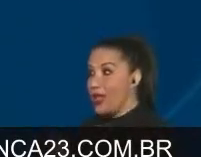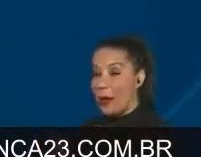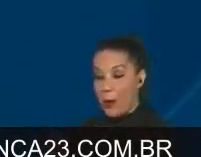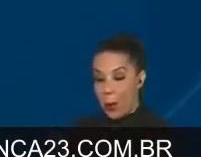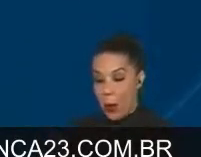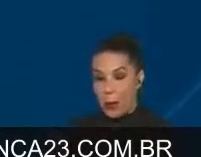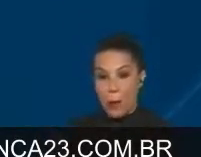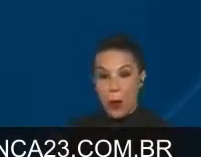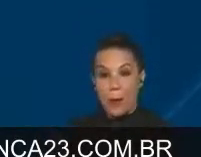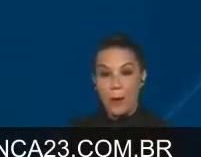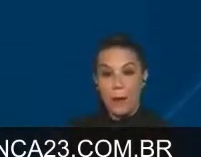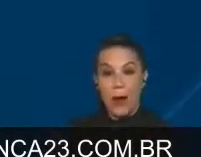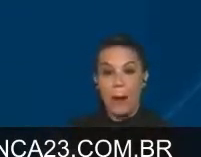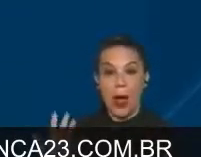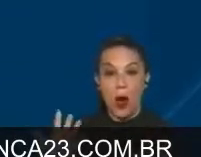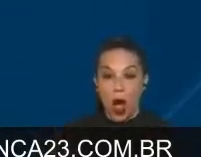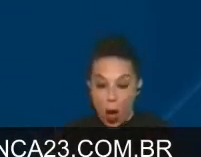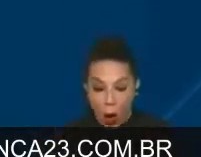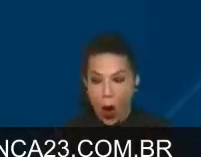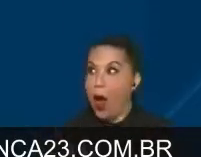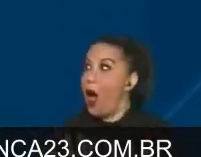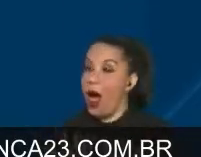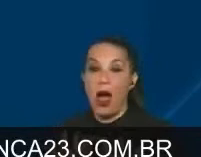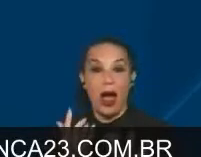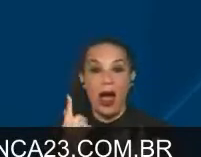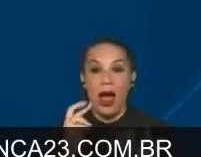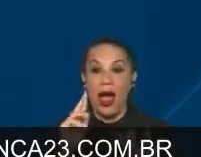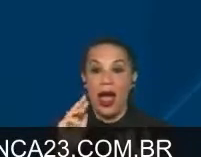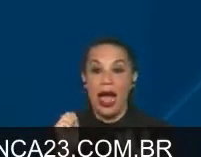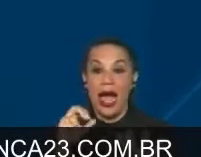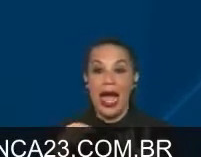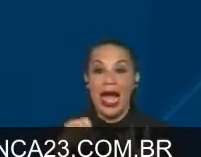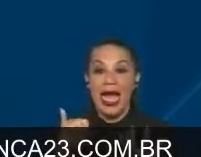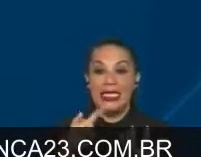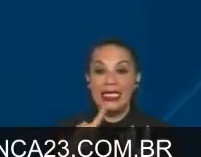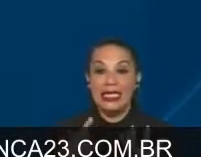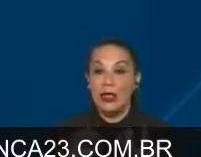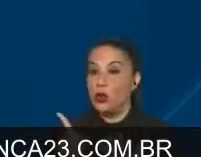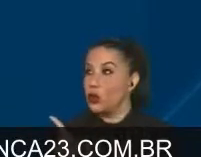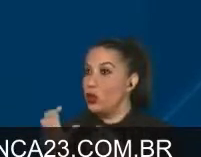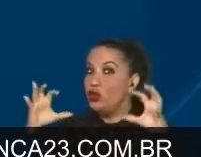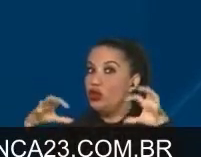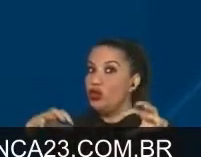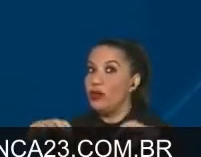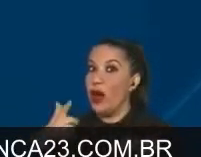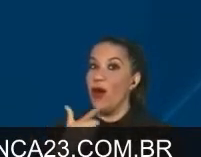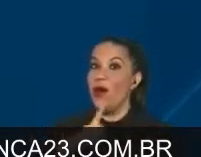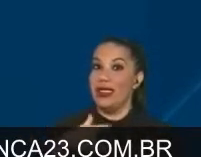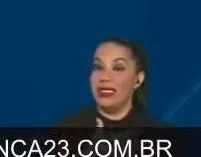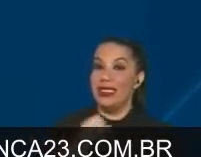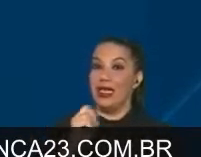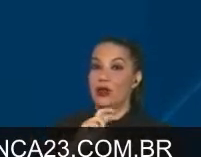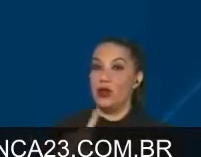aqui. Ó, minha mão afunda, olha aqui. O temporal com granizo atingiu ainda outras cidades do sul de Minas,